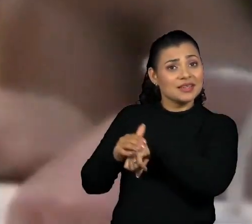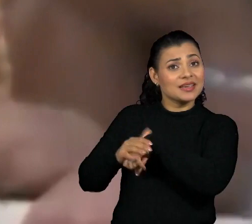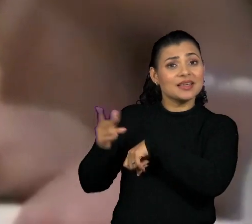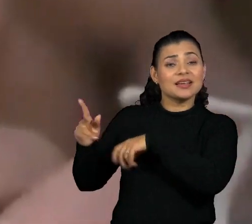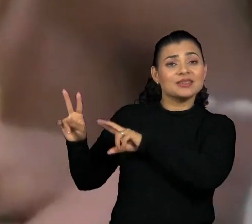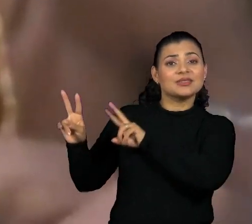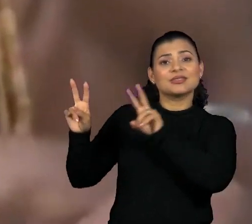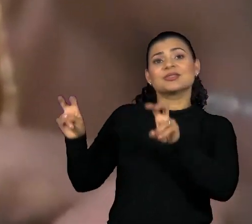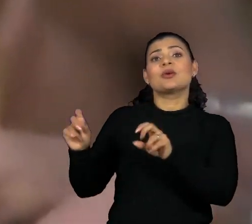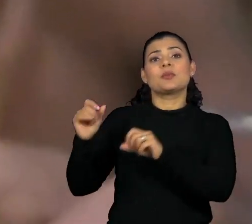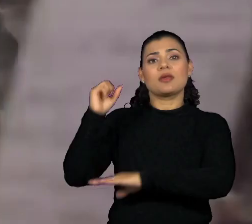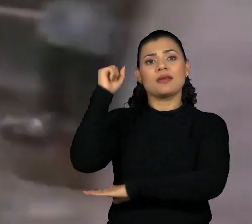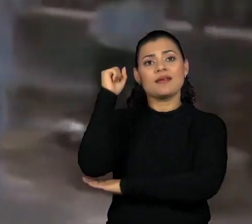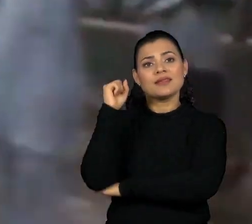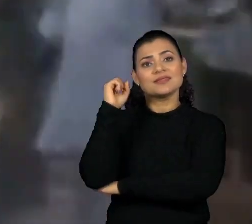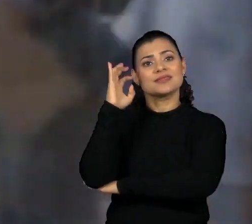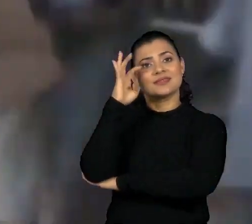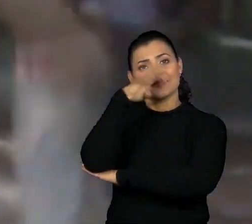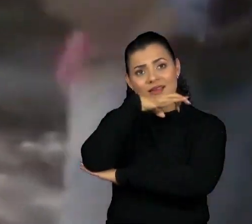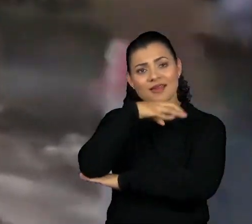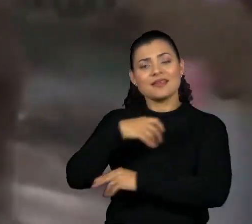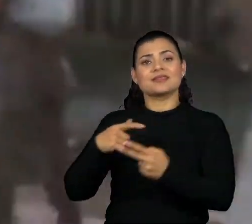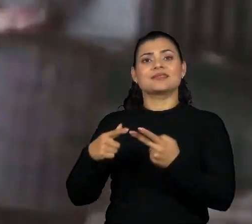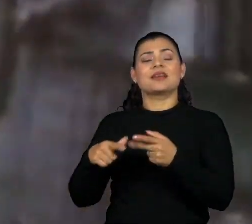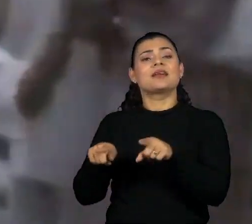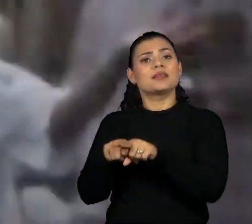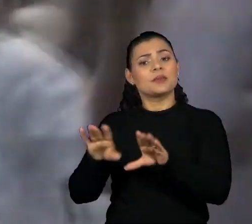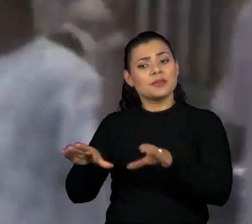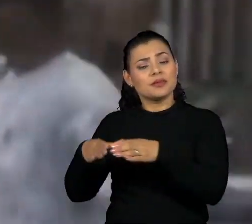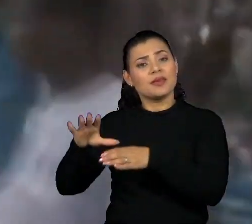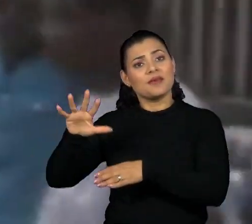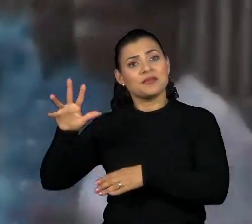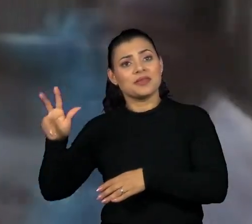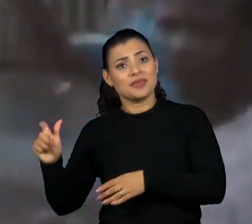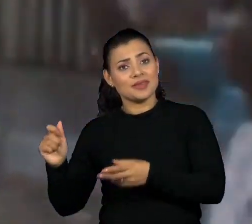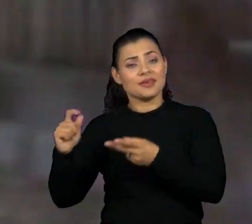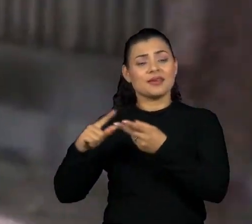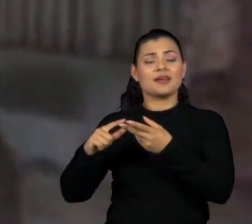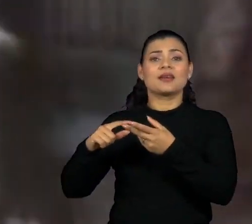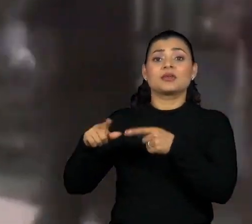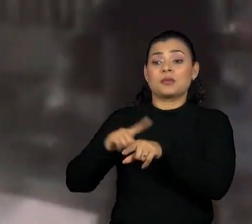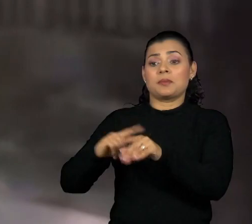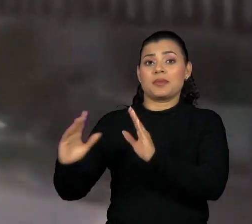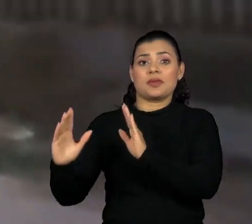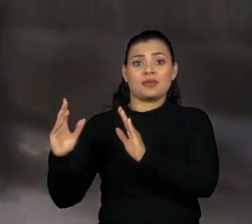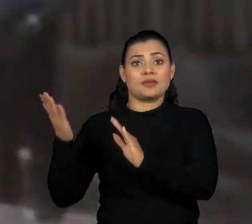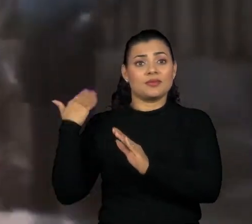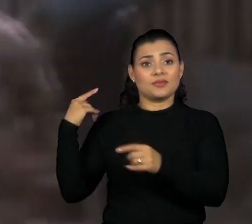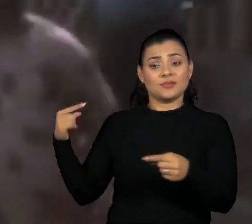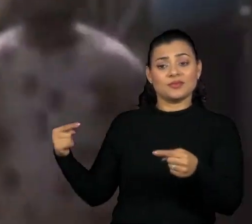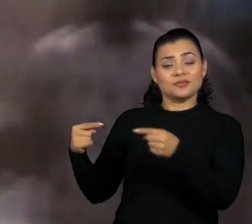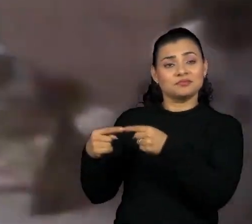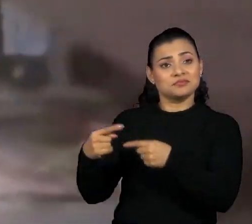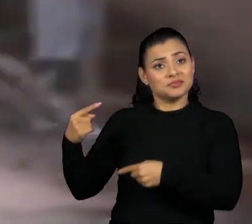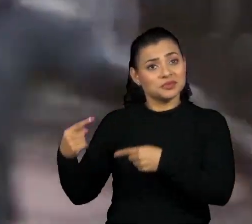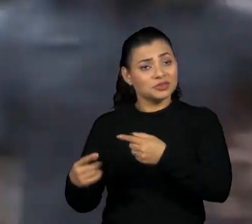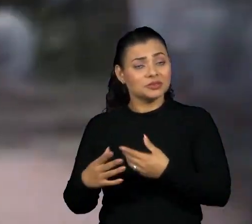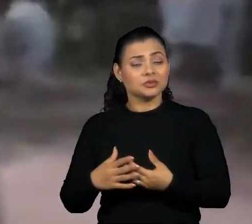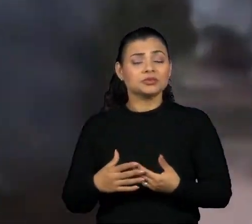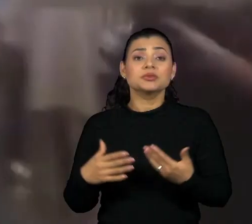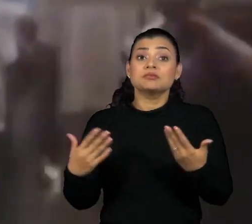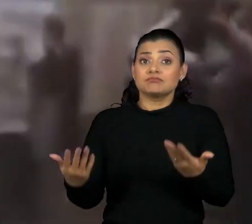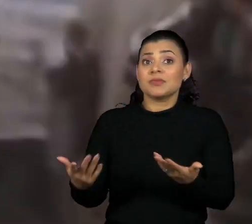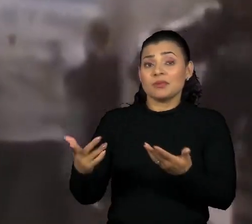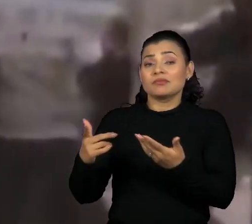muito sobre resistências, das independências do continente africano que estavam acontecendo no momento, enfim, se